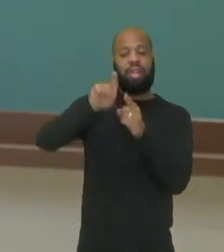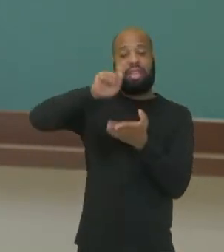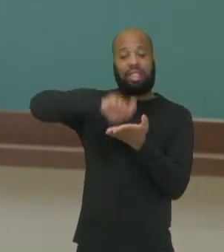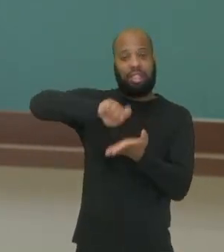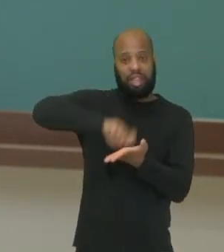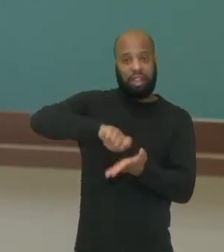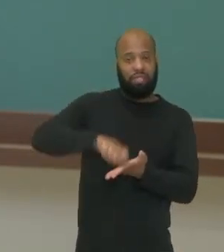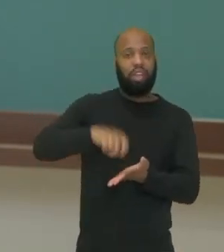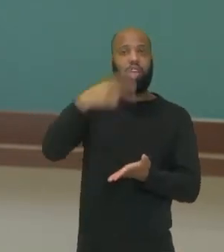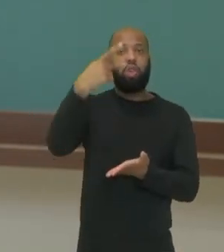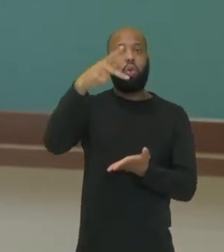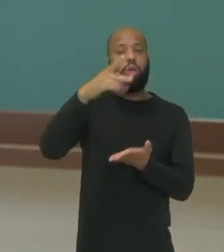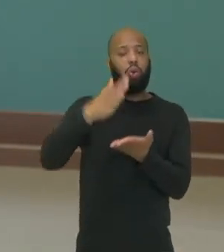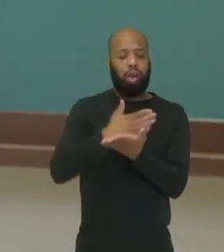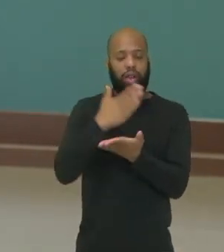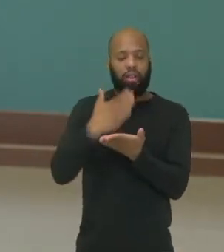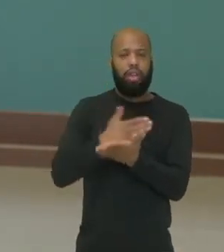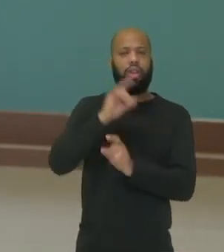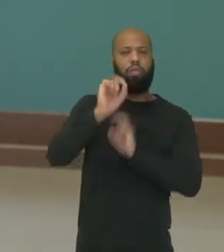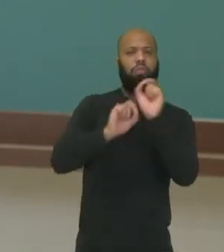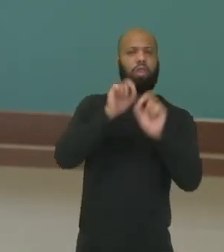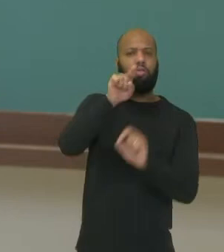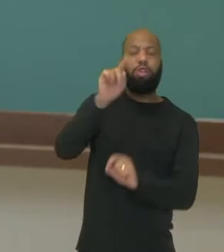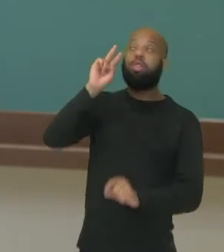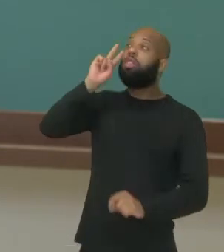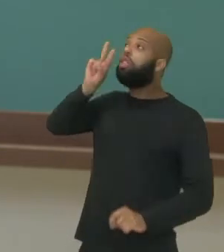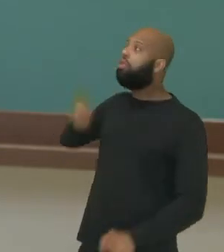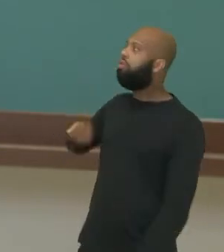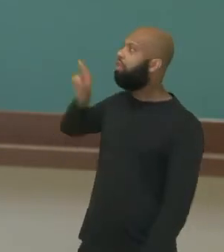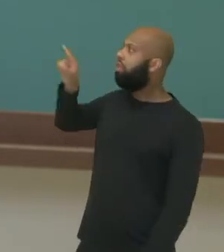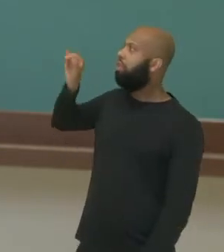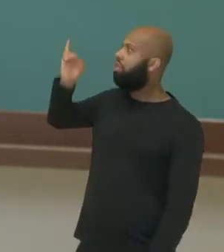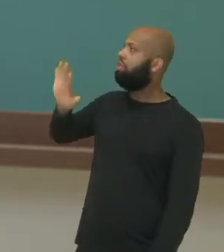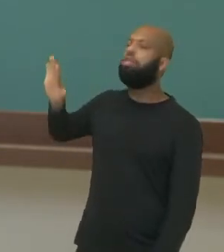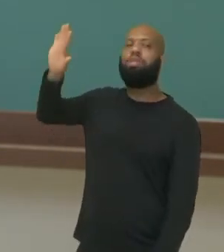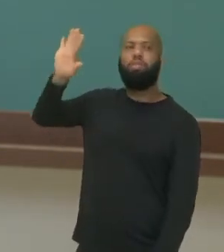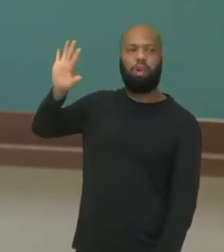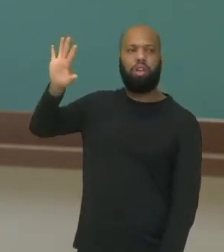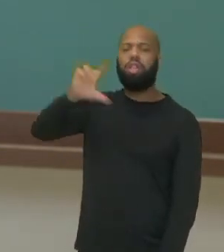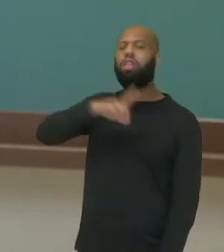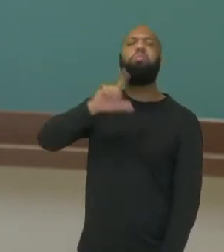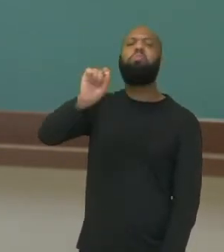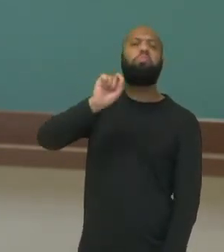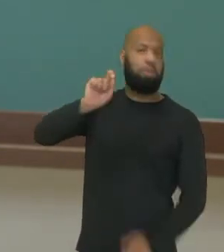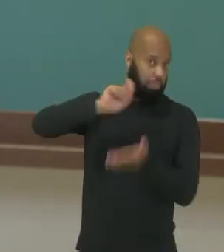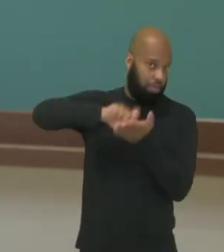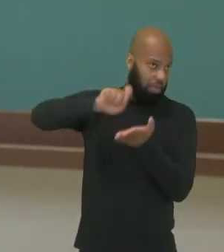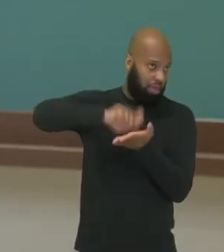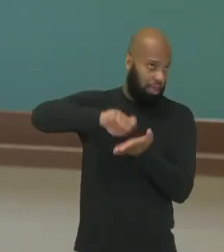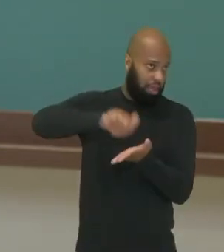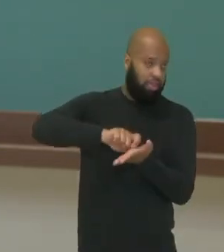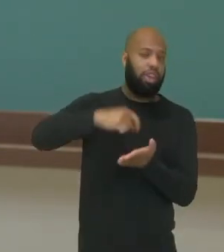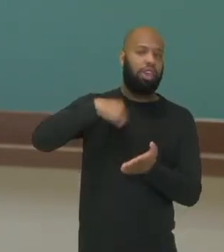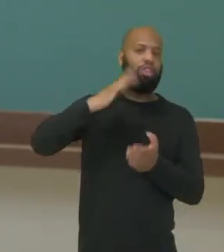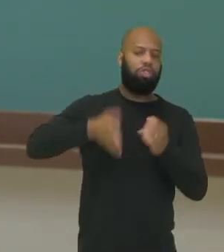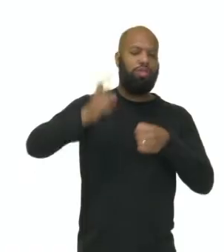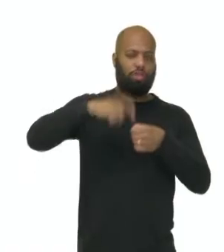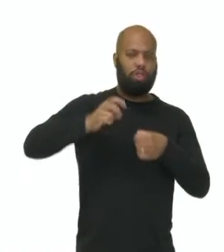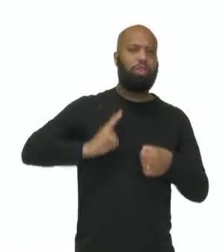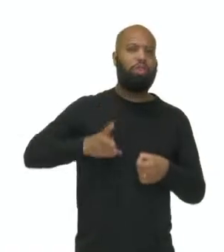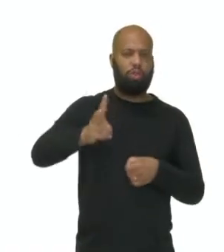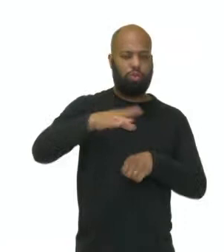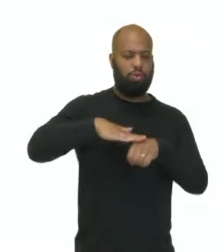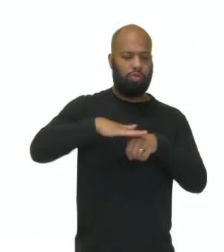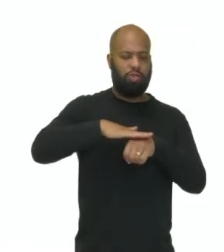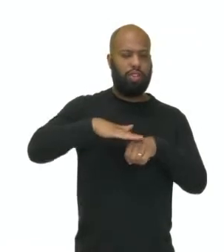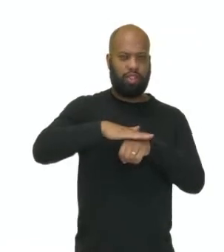também no teu caderno o que você está vendo sobre essa imagem. E a gente já volta para conversar